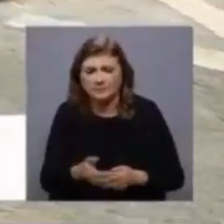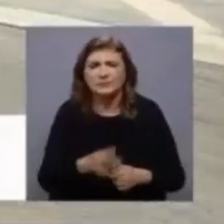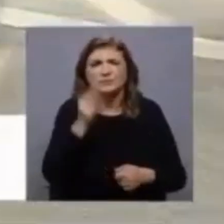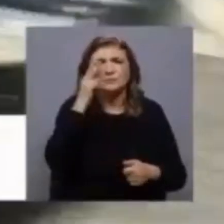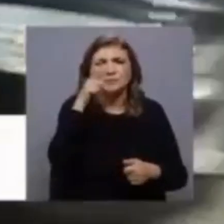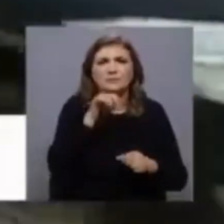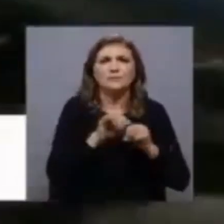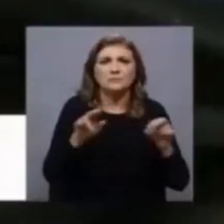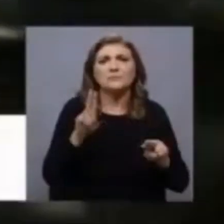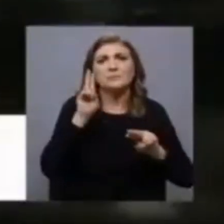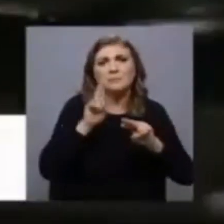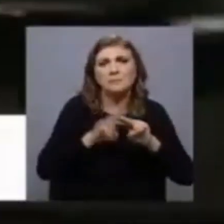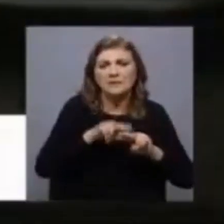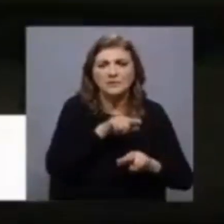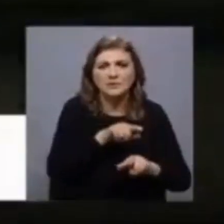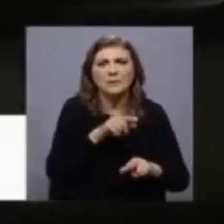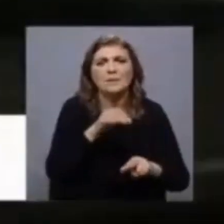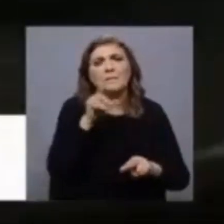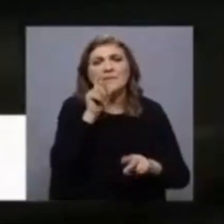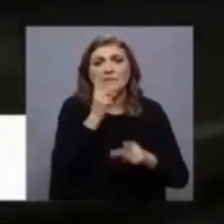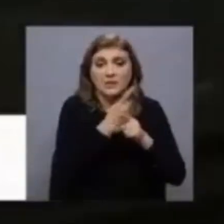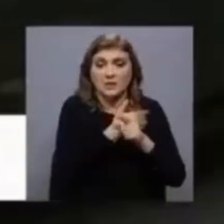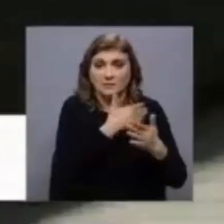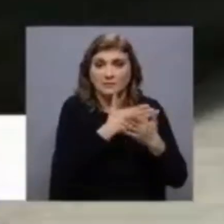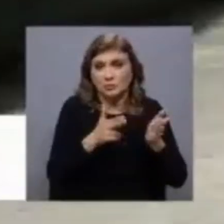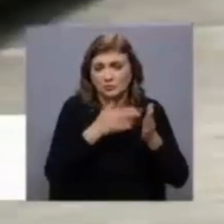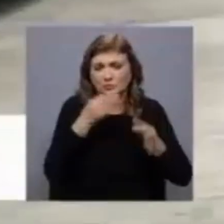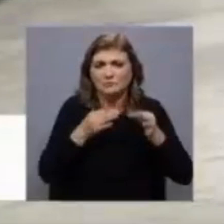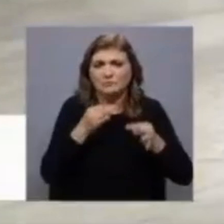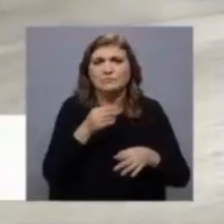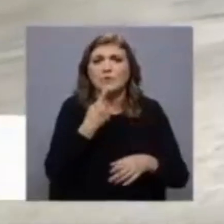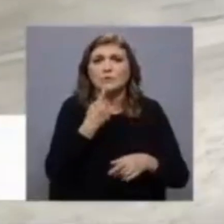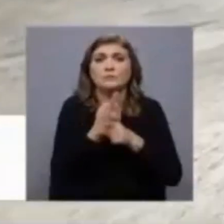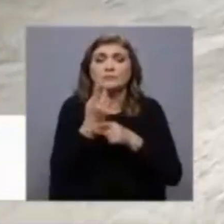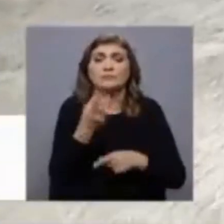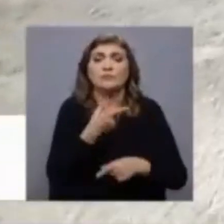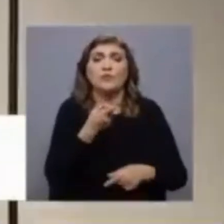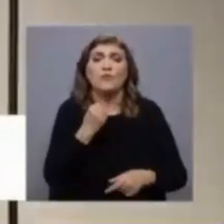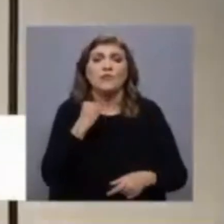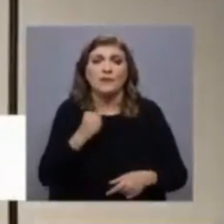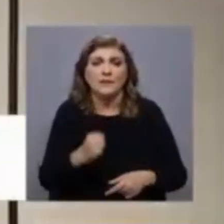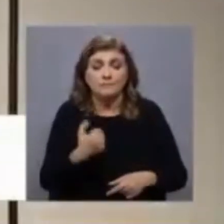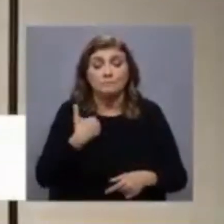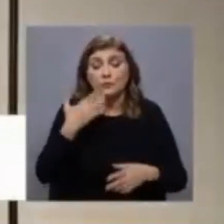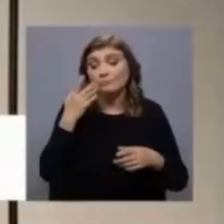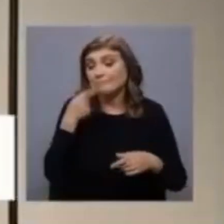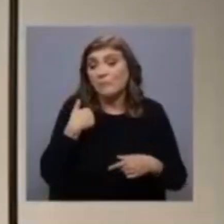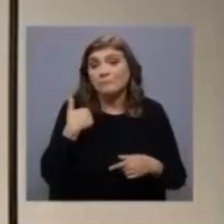informático está em prisão preventiva a aguardar julgamento acusado de 90 crimes. Não vejo como é que